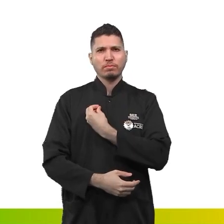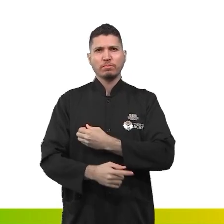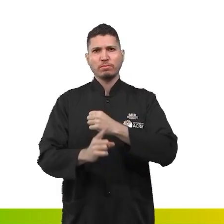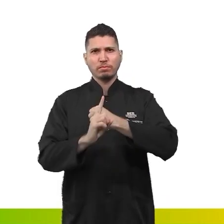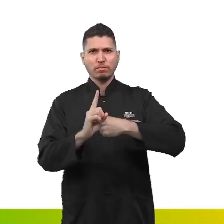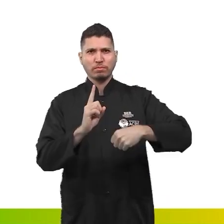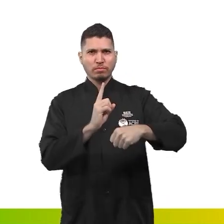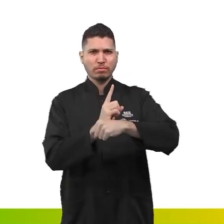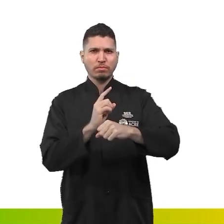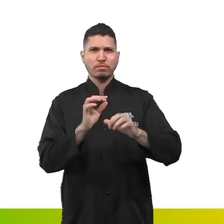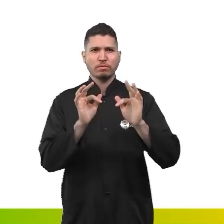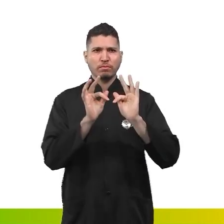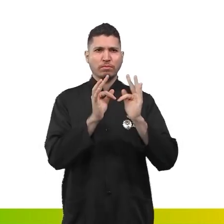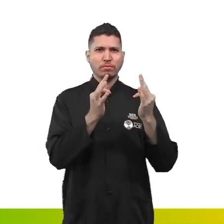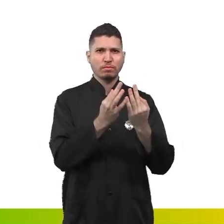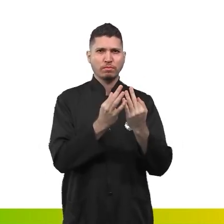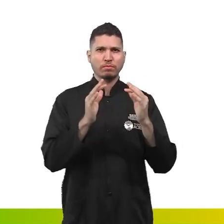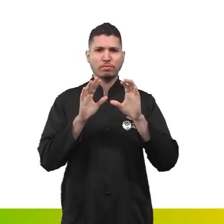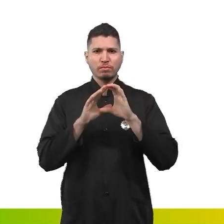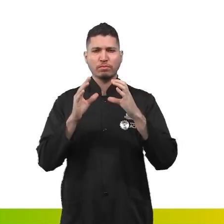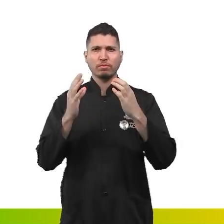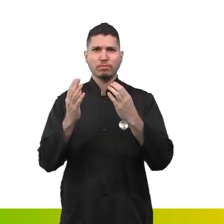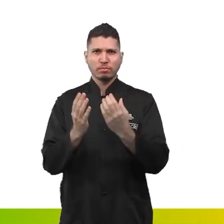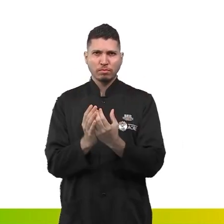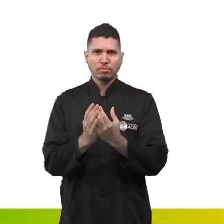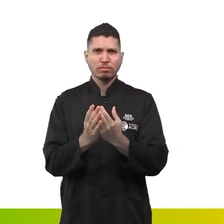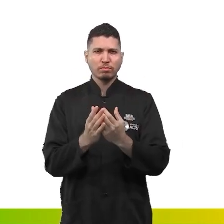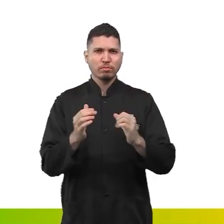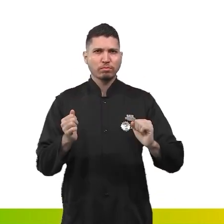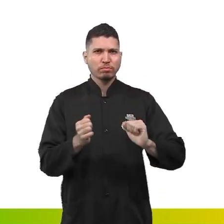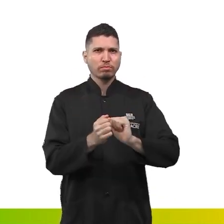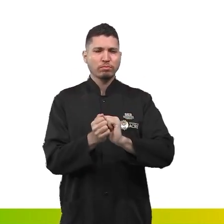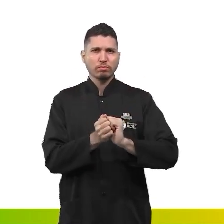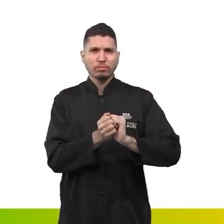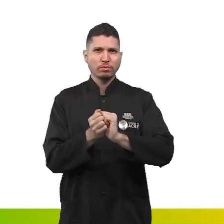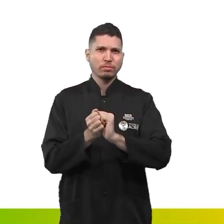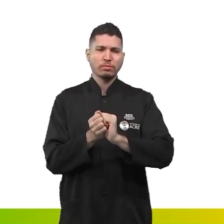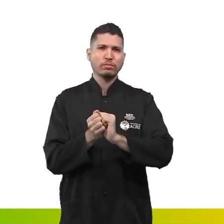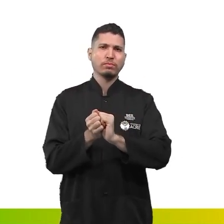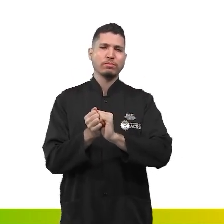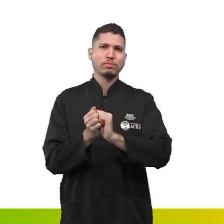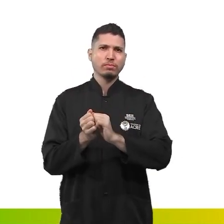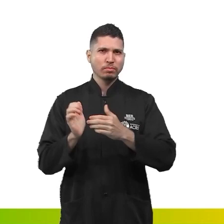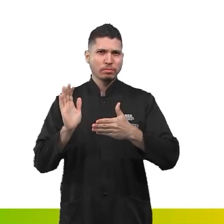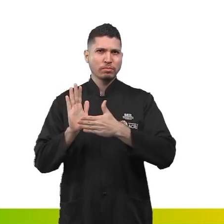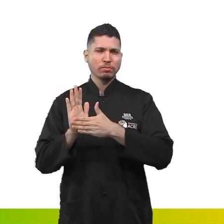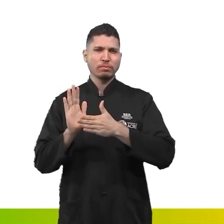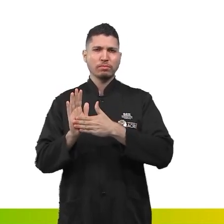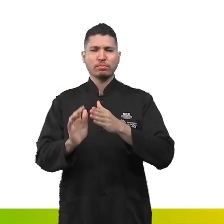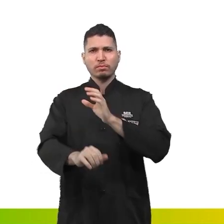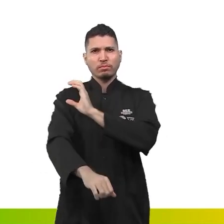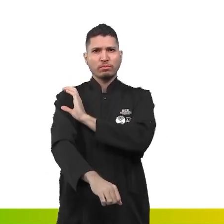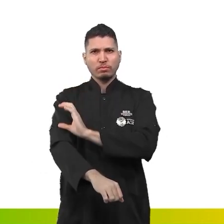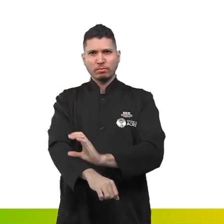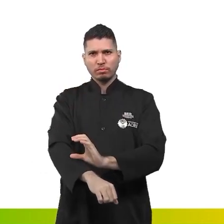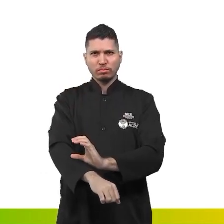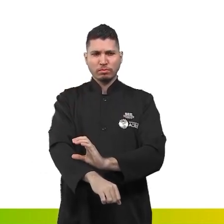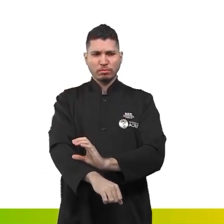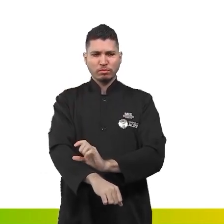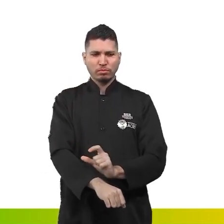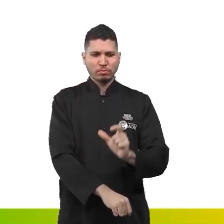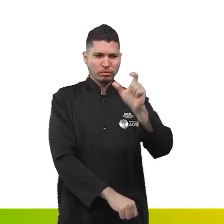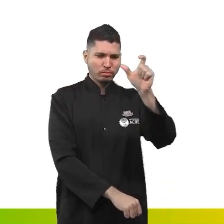a família e a comunidade se enquadram. Deve proporcionar a cultura do outro,